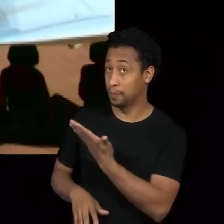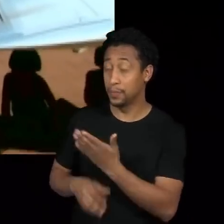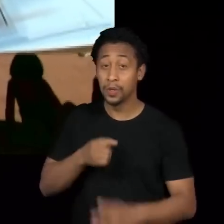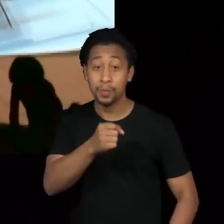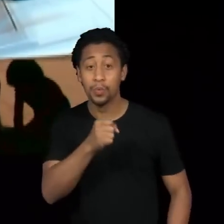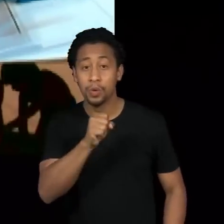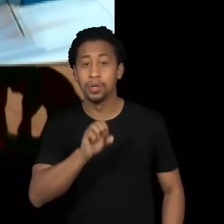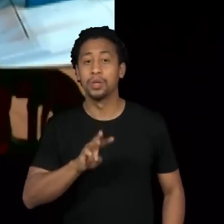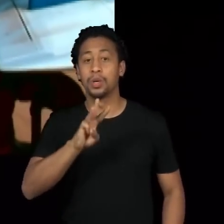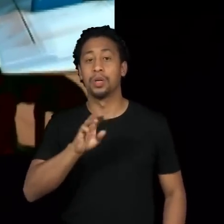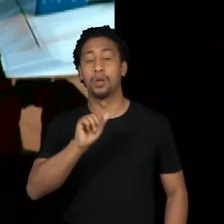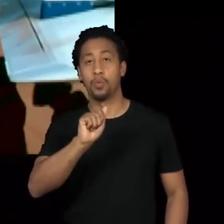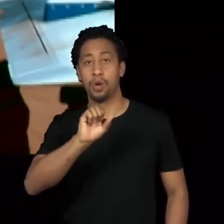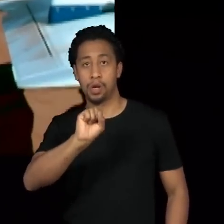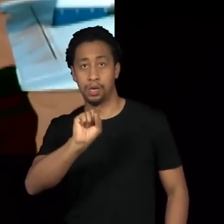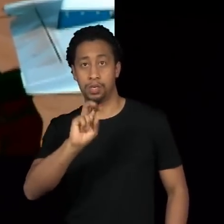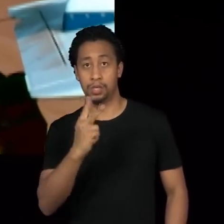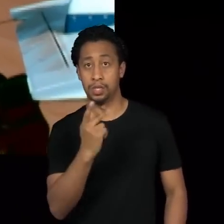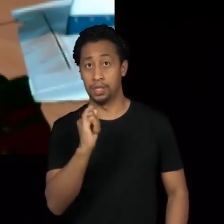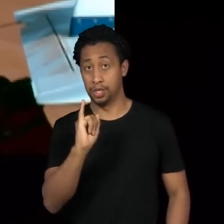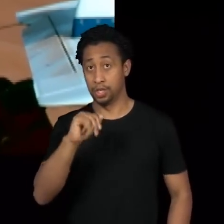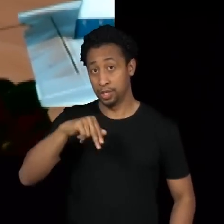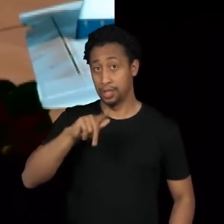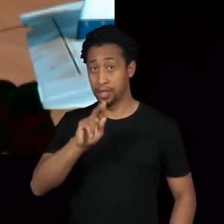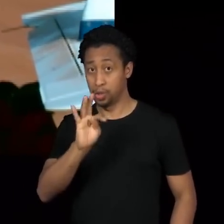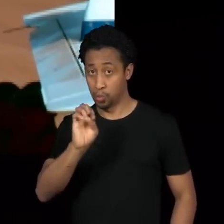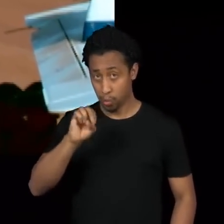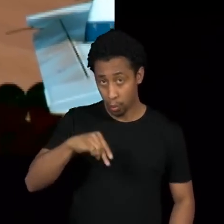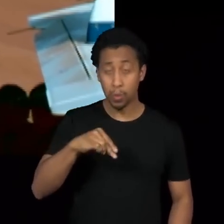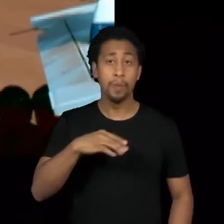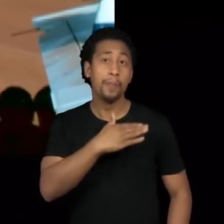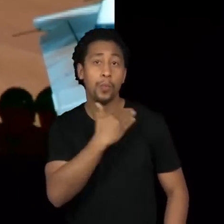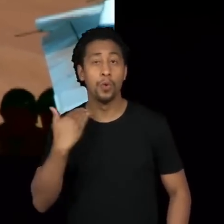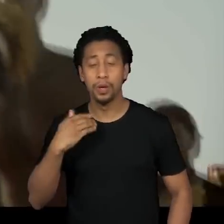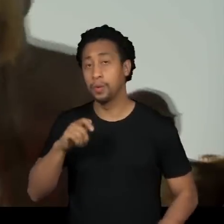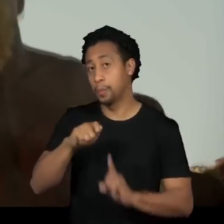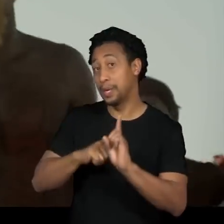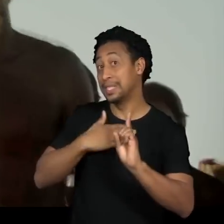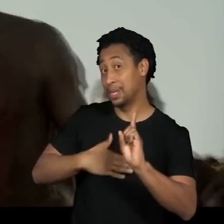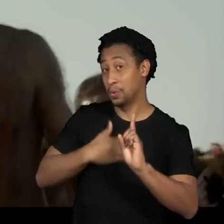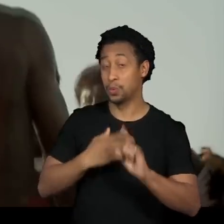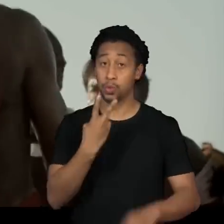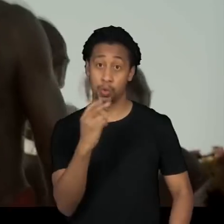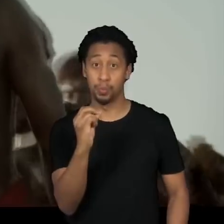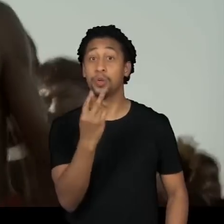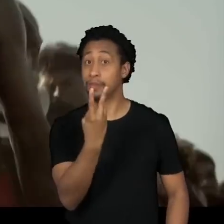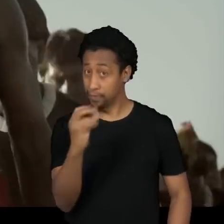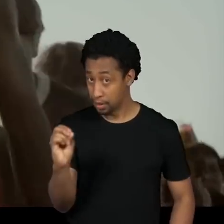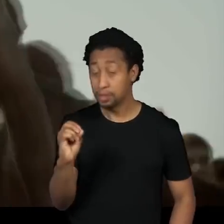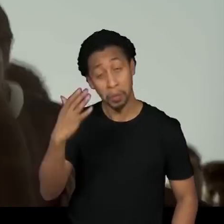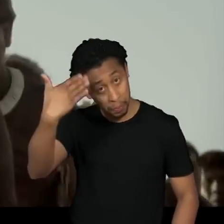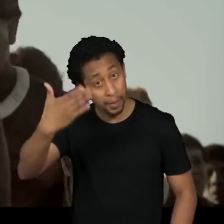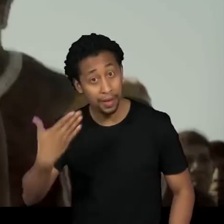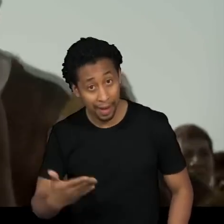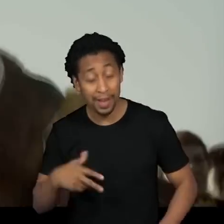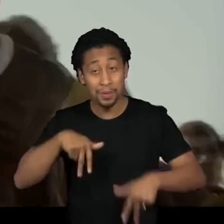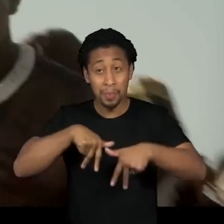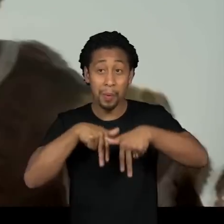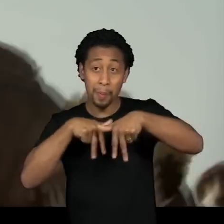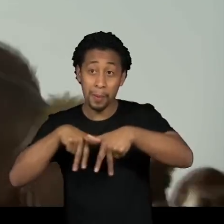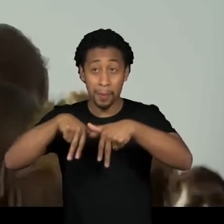e supervisor do Repórter Eco, morto em agosto de 2020, é um dos homenageados na cerimônia